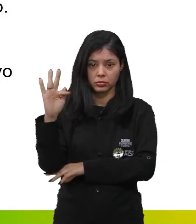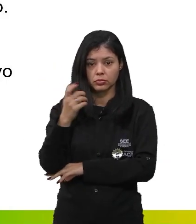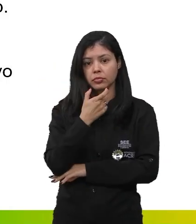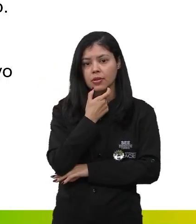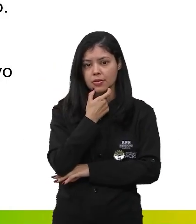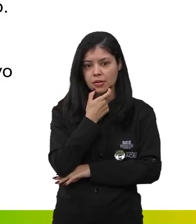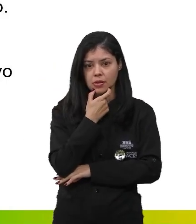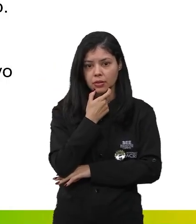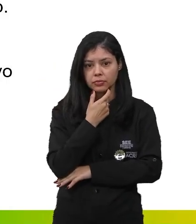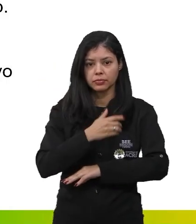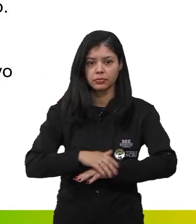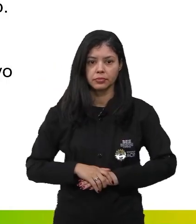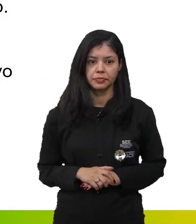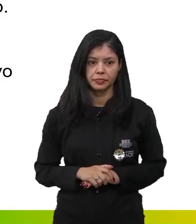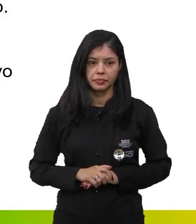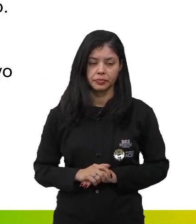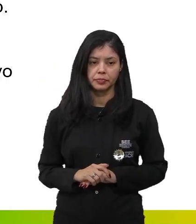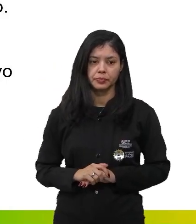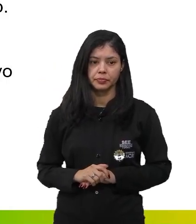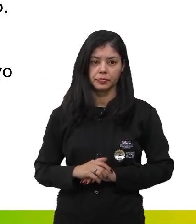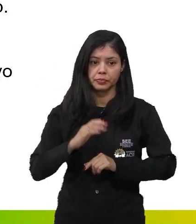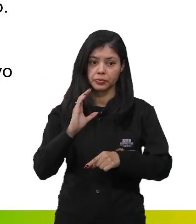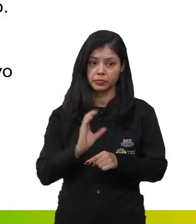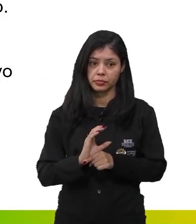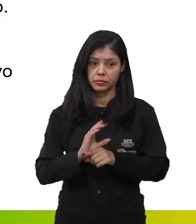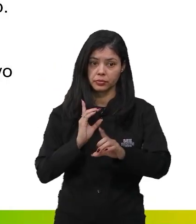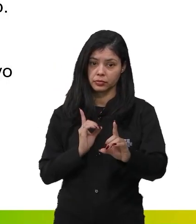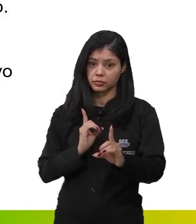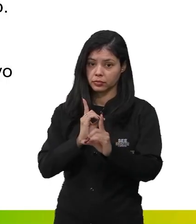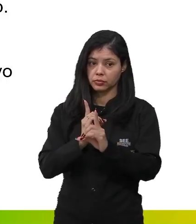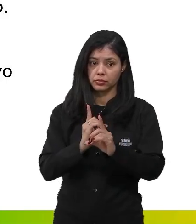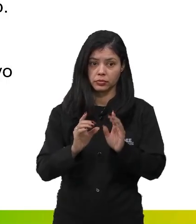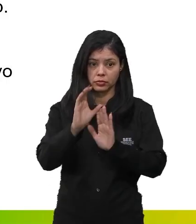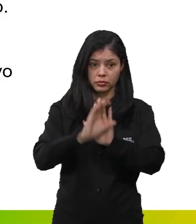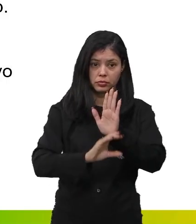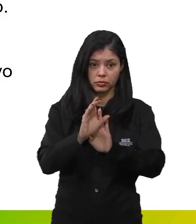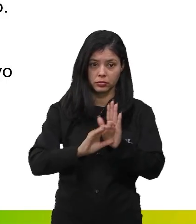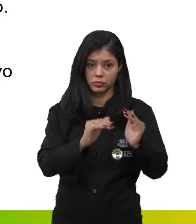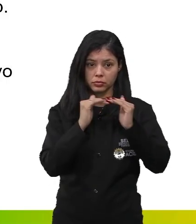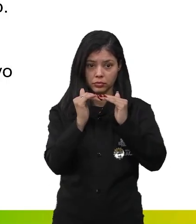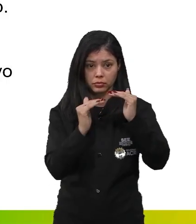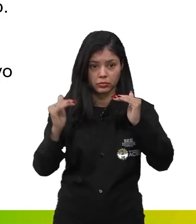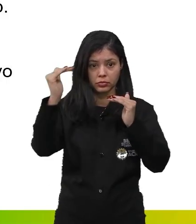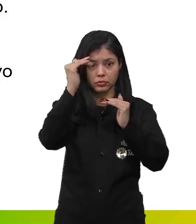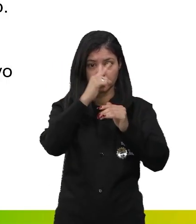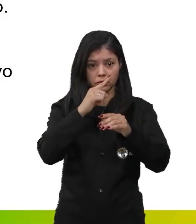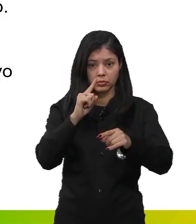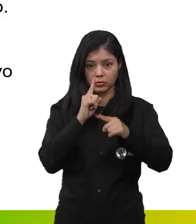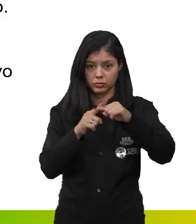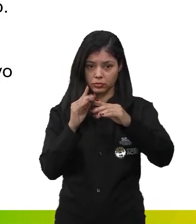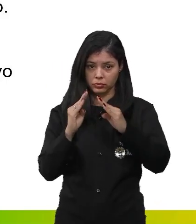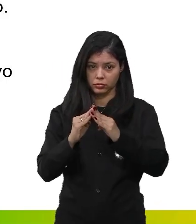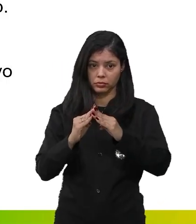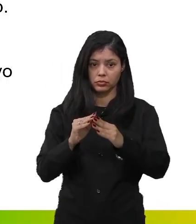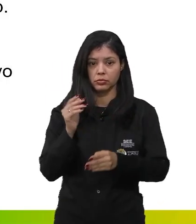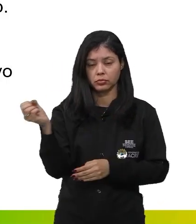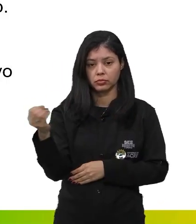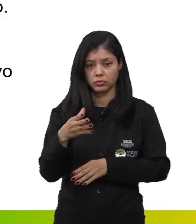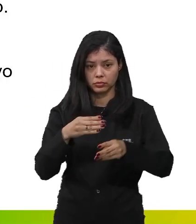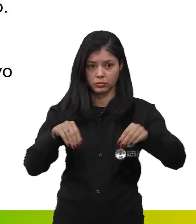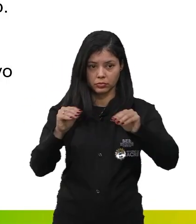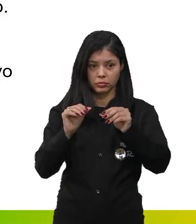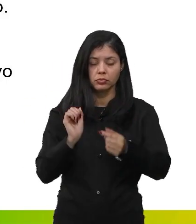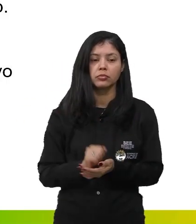descobertas entre França e Inglaterra. C, definir a soberania da Igreja sobre os